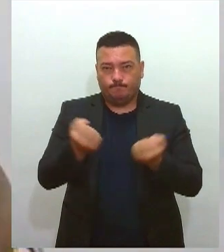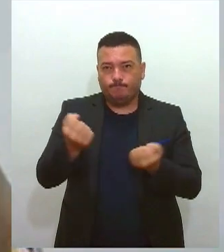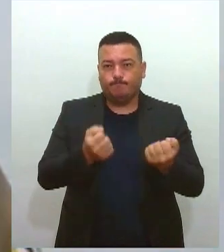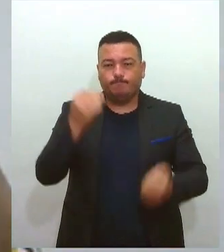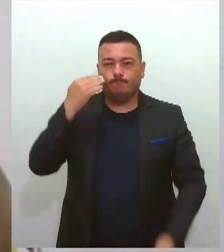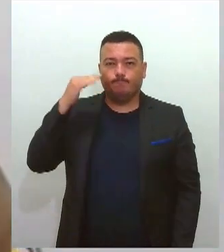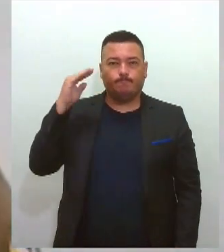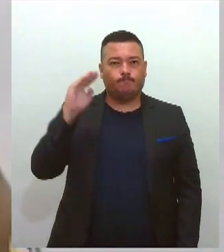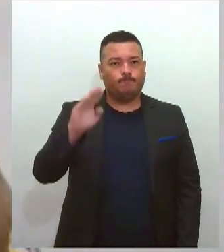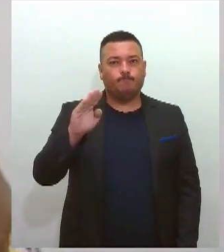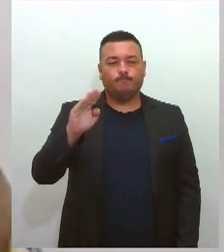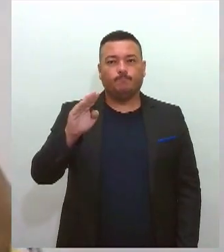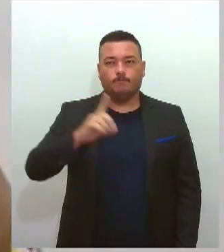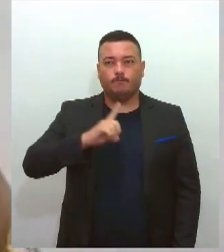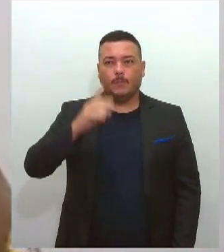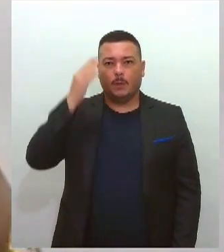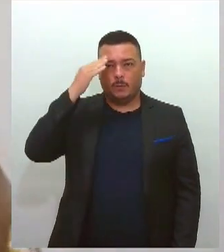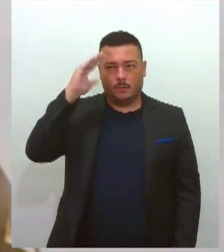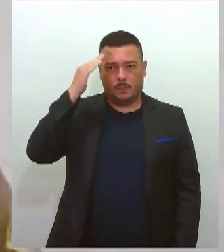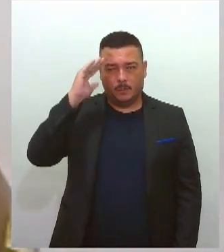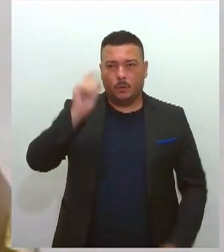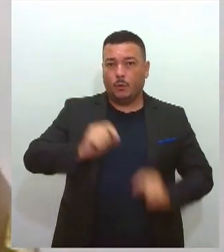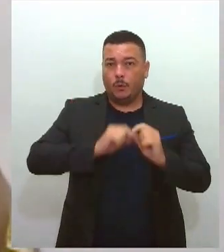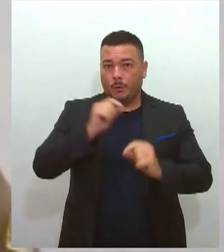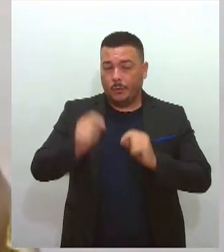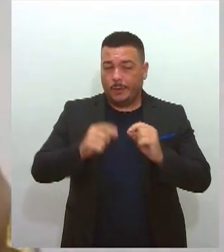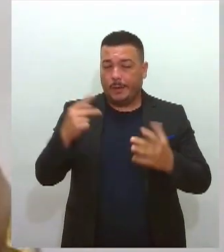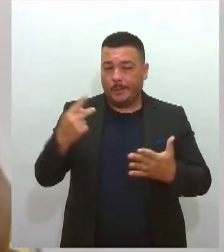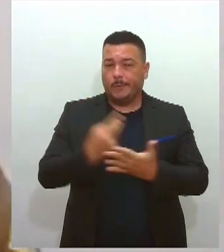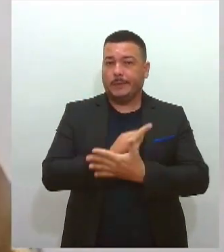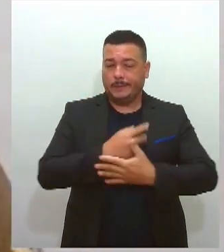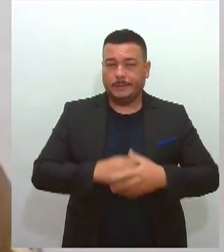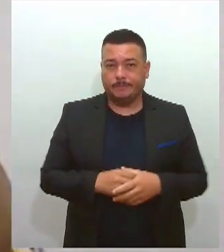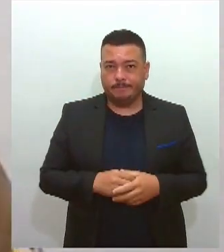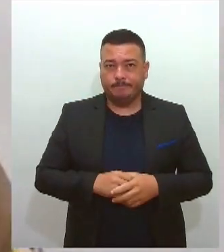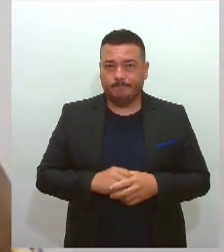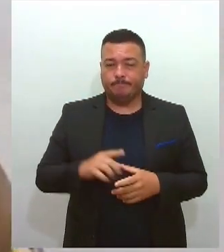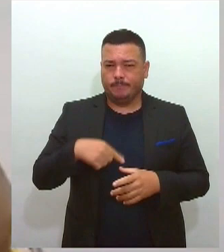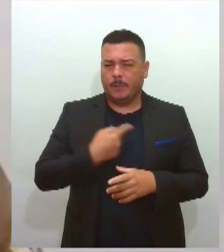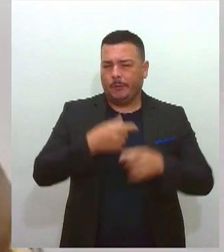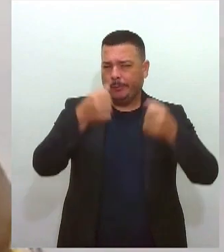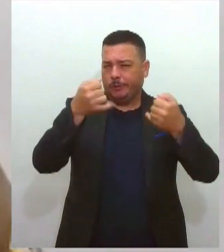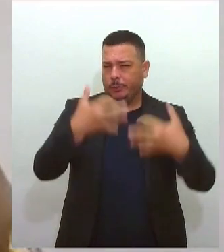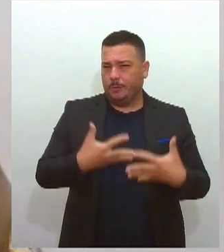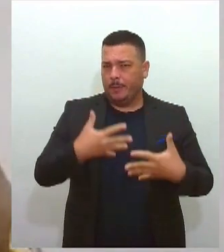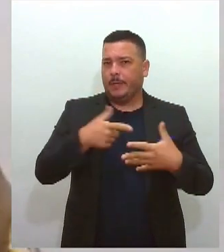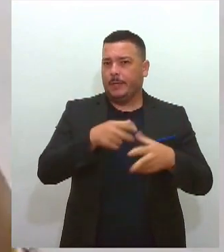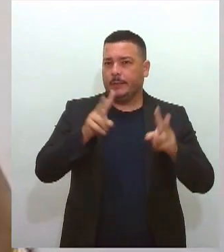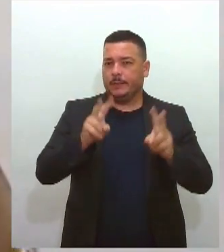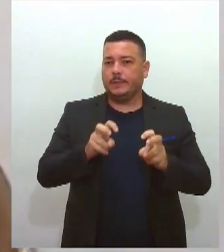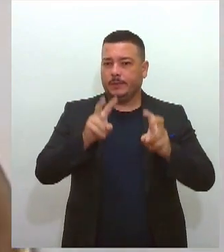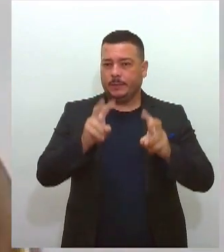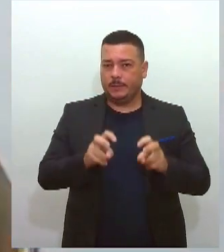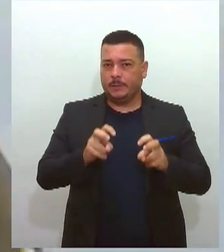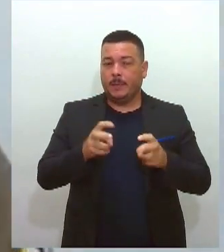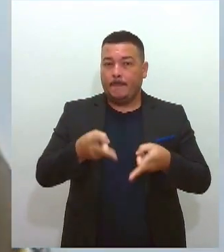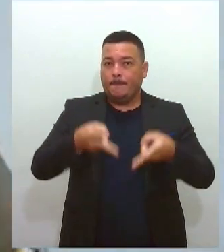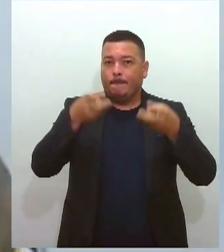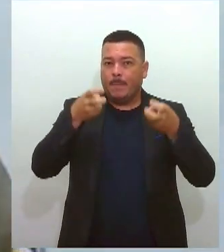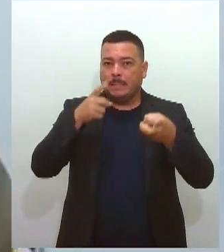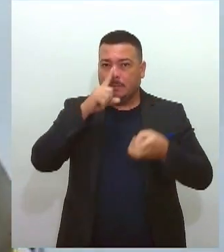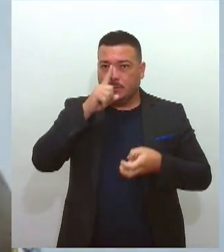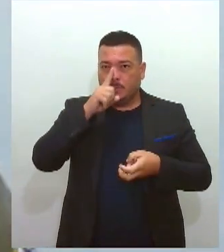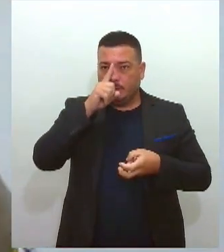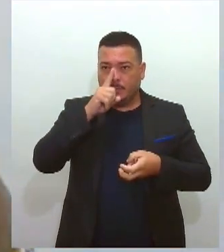a noção do que é percepção de risco. A gente toca muito nesse assunto, percepção de risco. O condutor